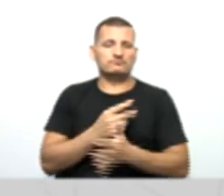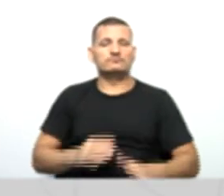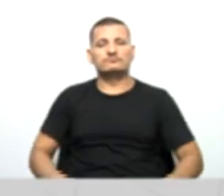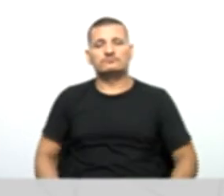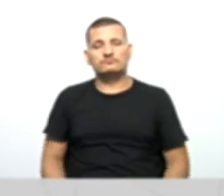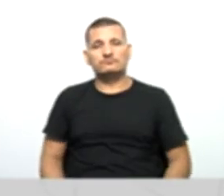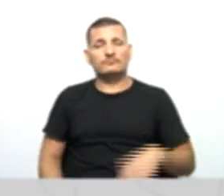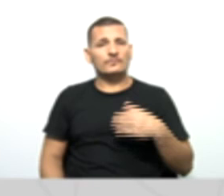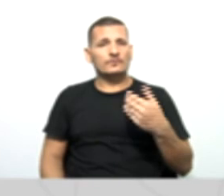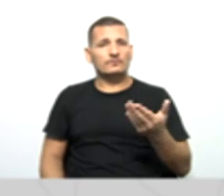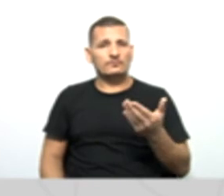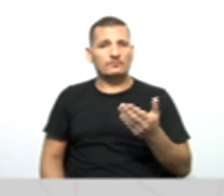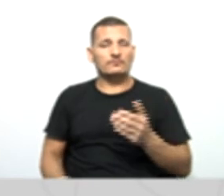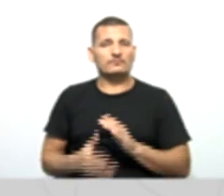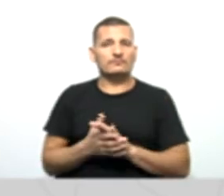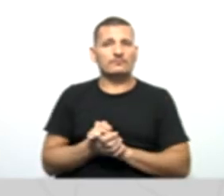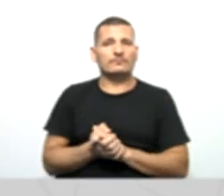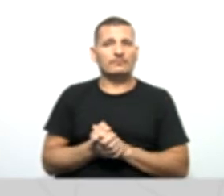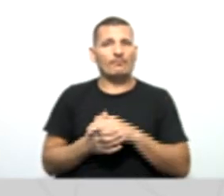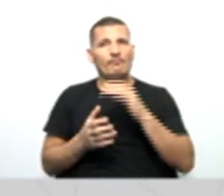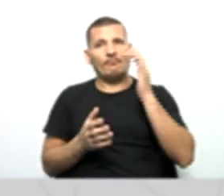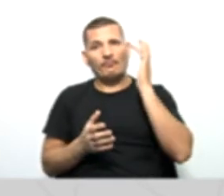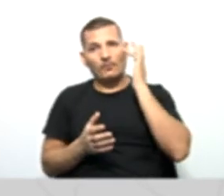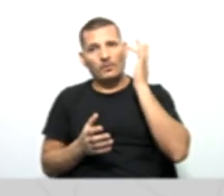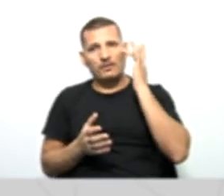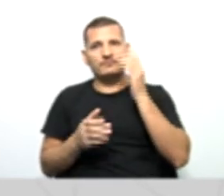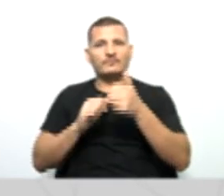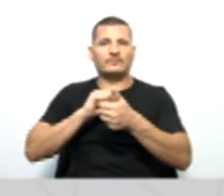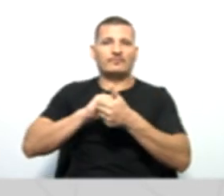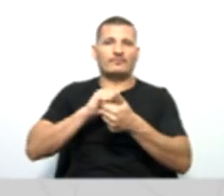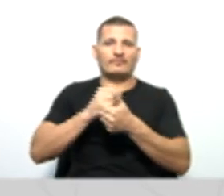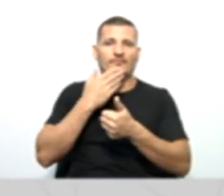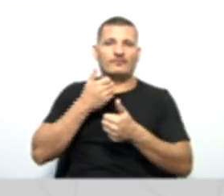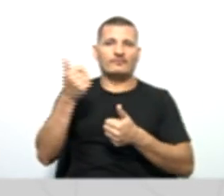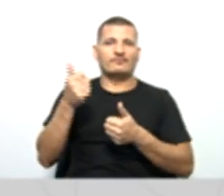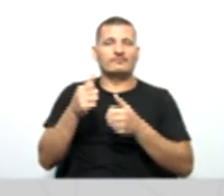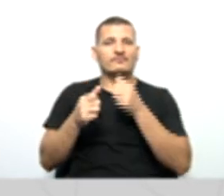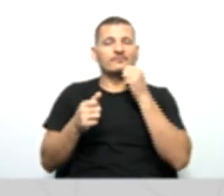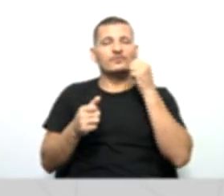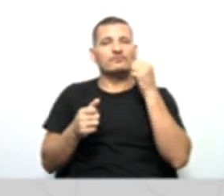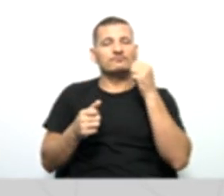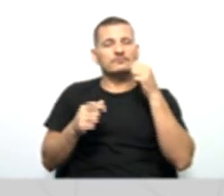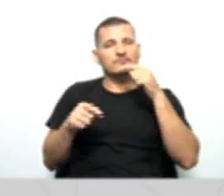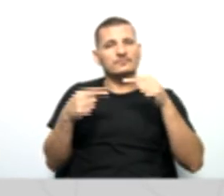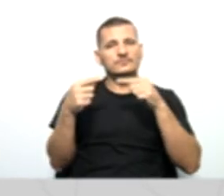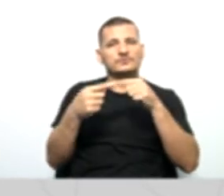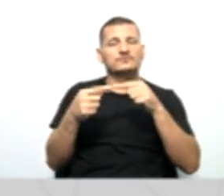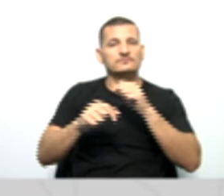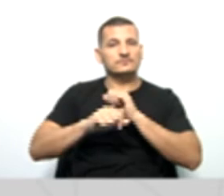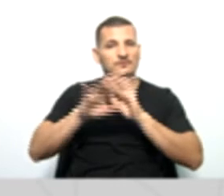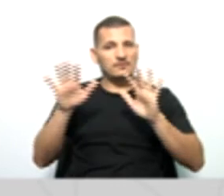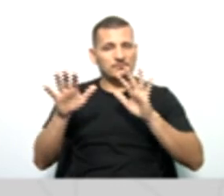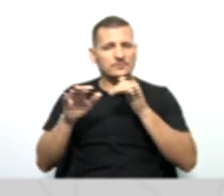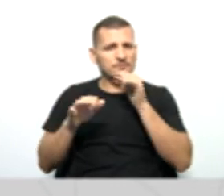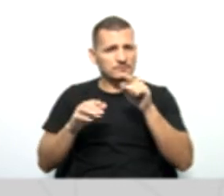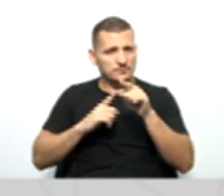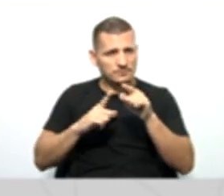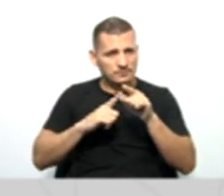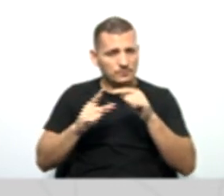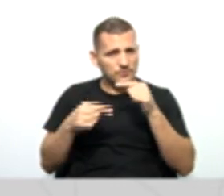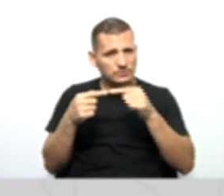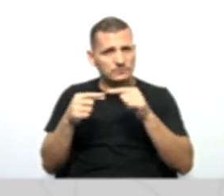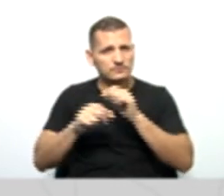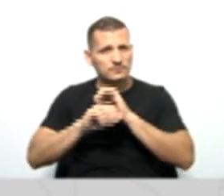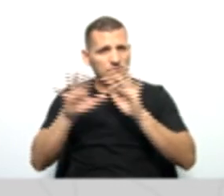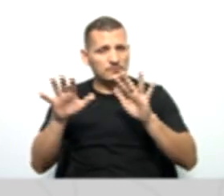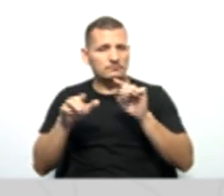uma qualidade melhor do que você ser claro e objetivo. Quando você tem a clareza e a objetividade, você consegue